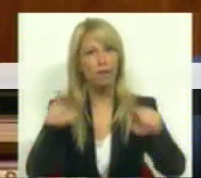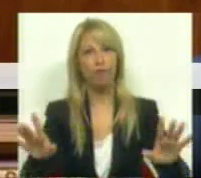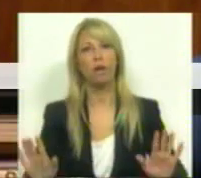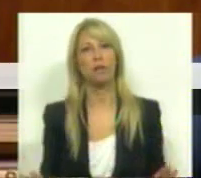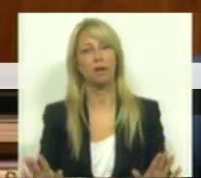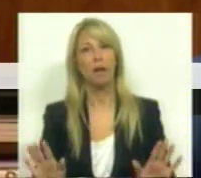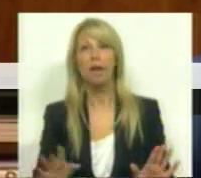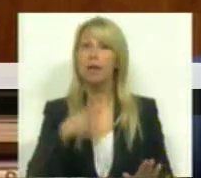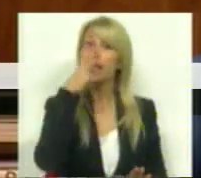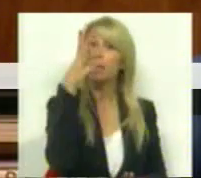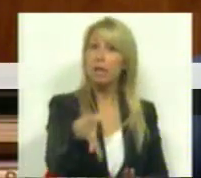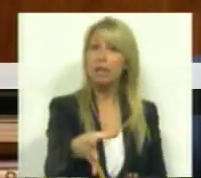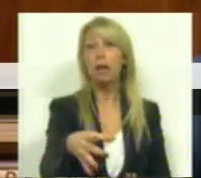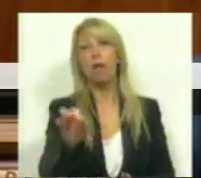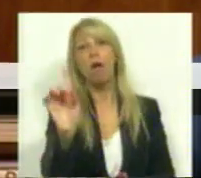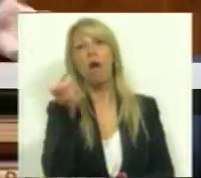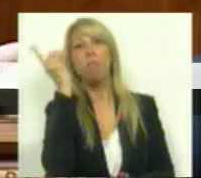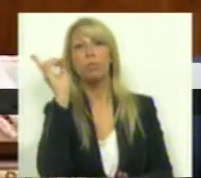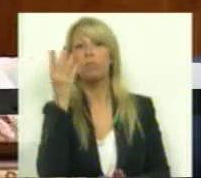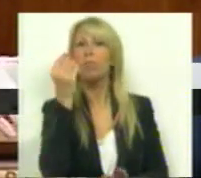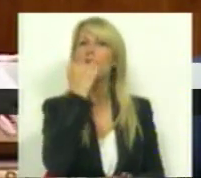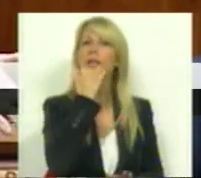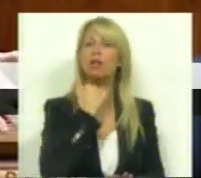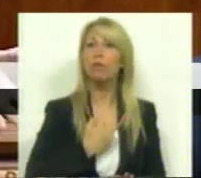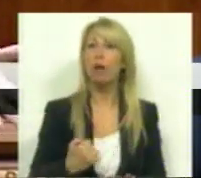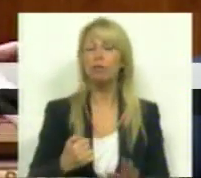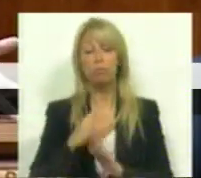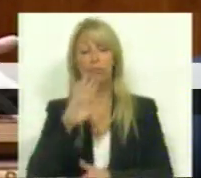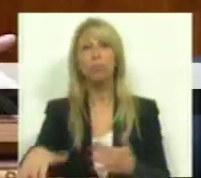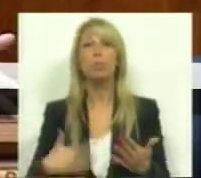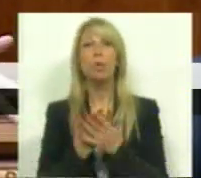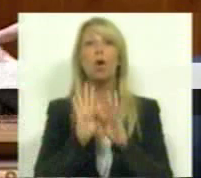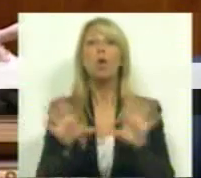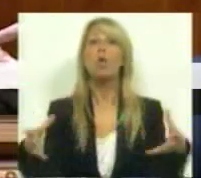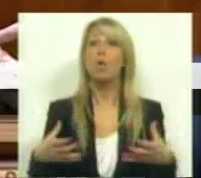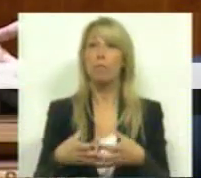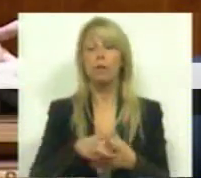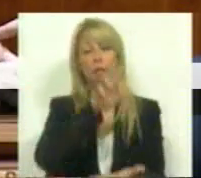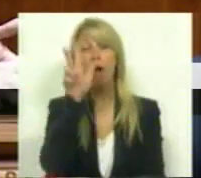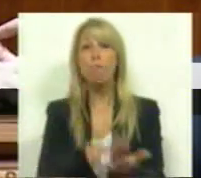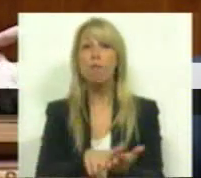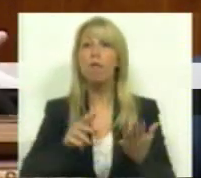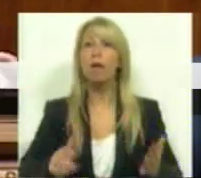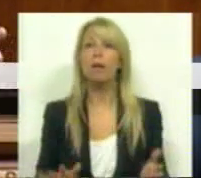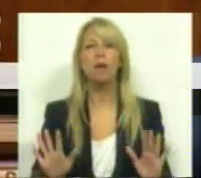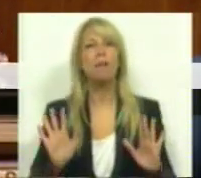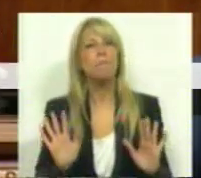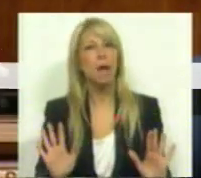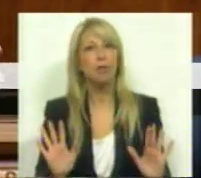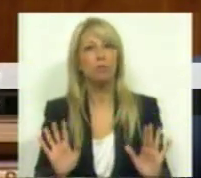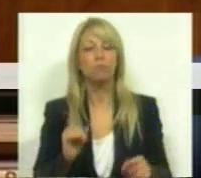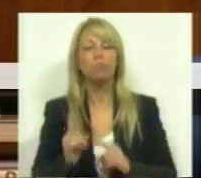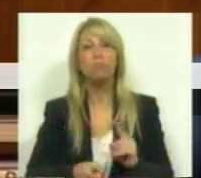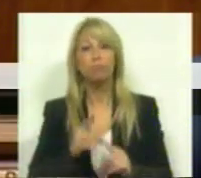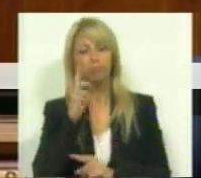dizer que estaríamos muito satisfeitos que a proposta da Comissão fosse aprovada. Mas dentro do realismo